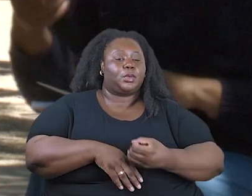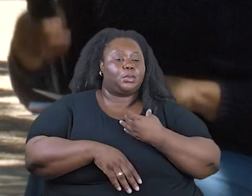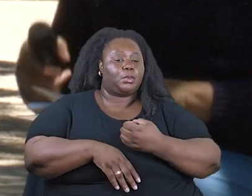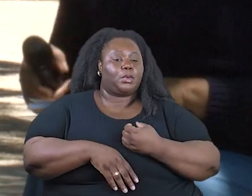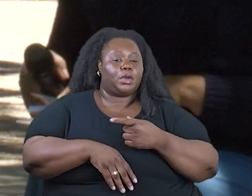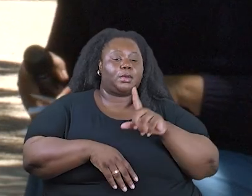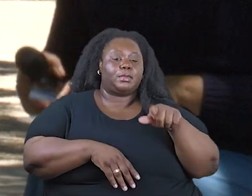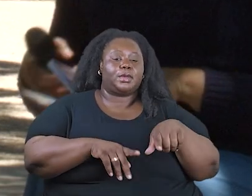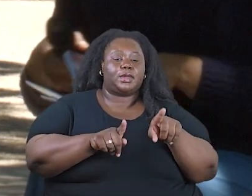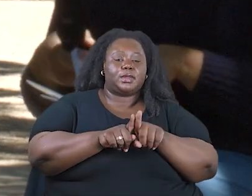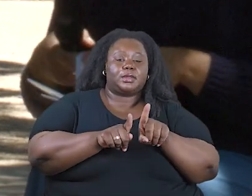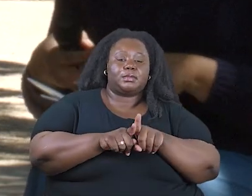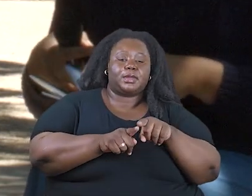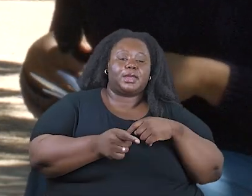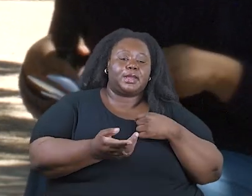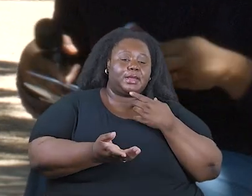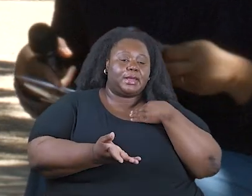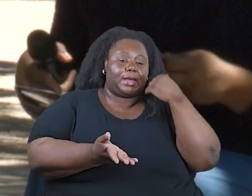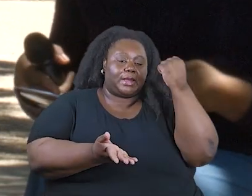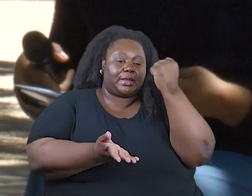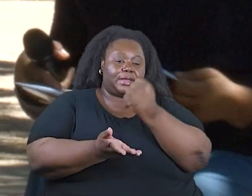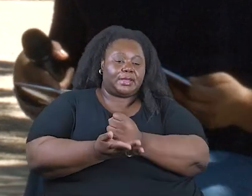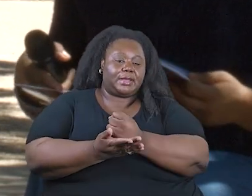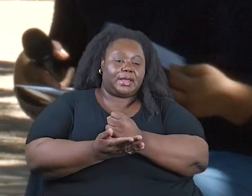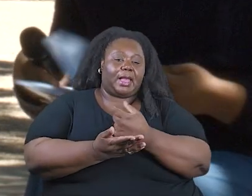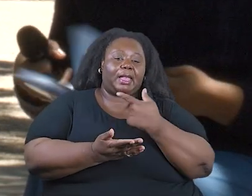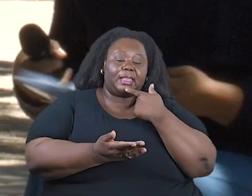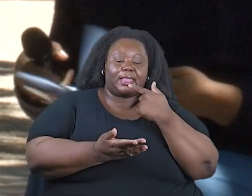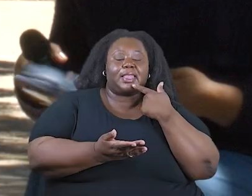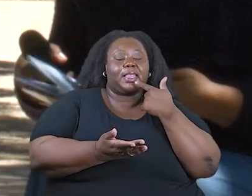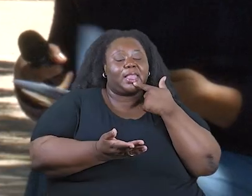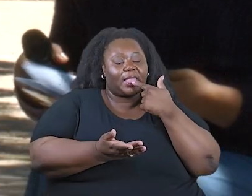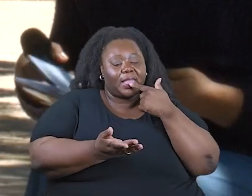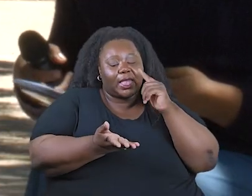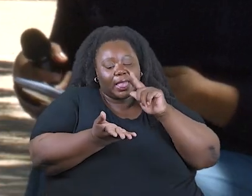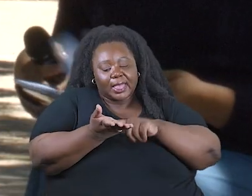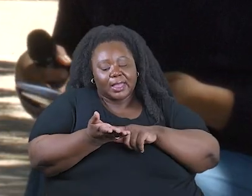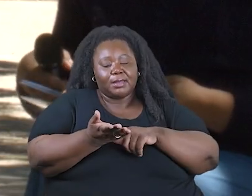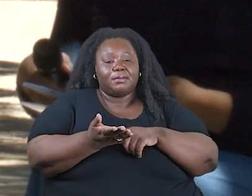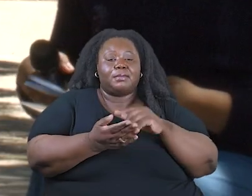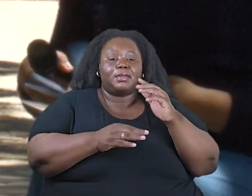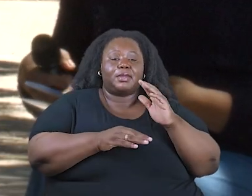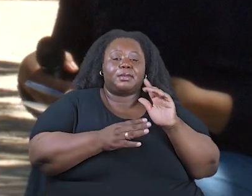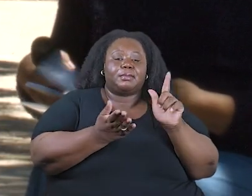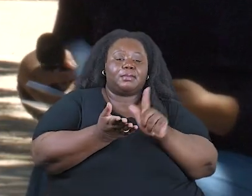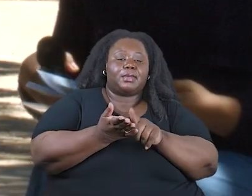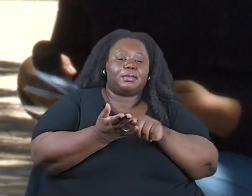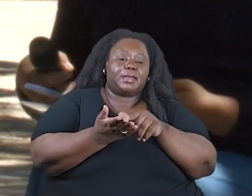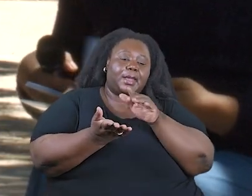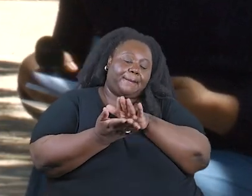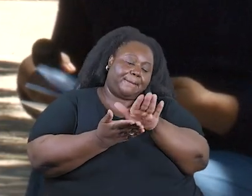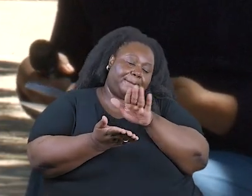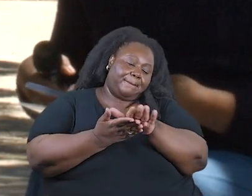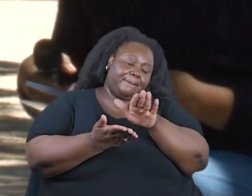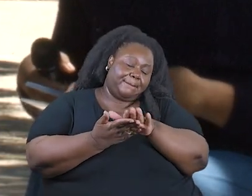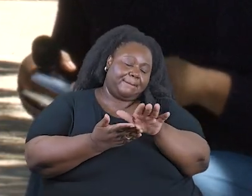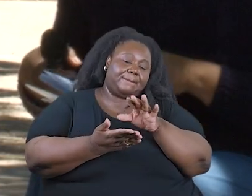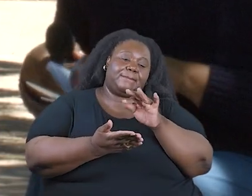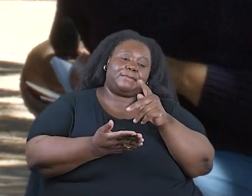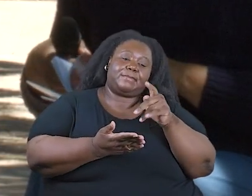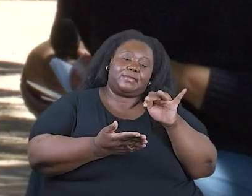linguístico, que aí o Bruschi carimbou com a língua dele o papel, e aí foi impresso o título em